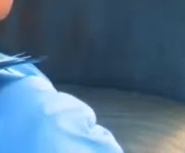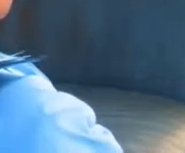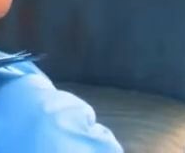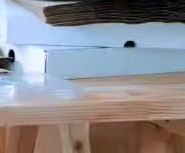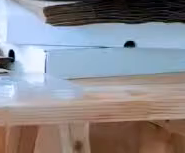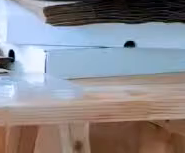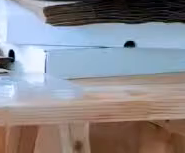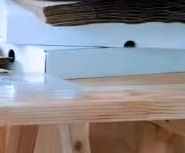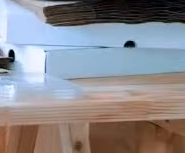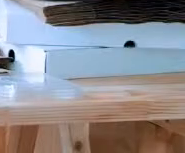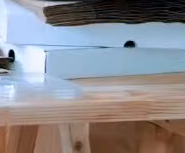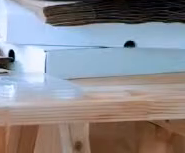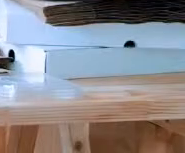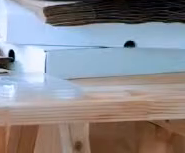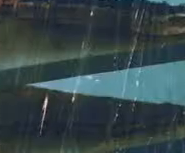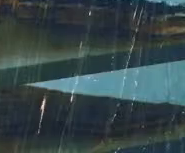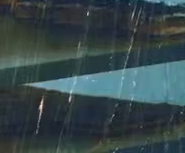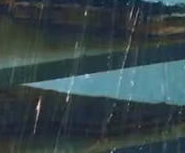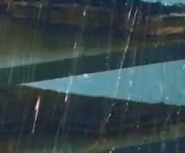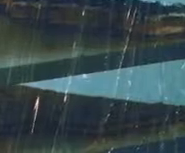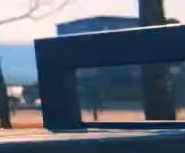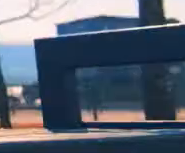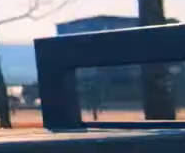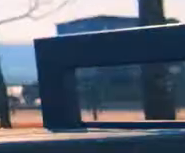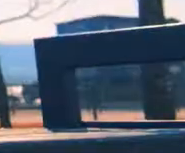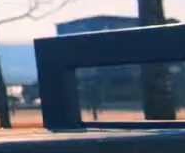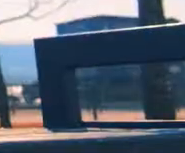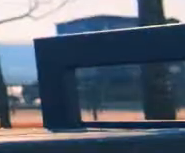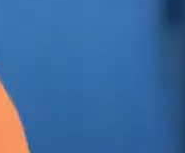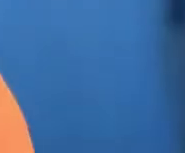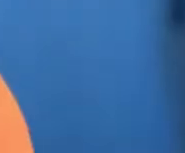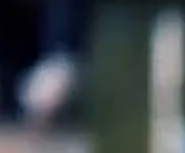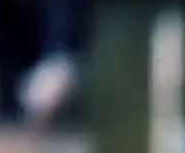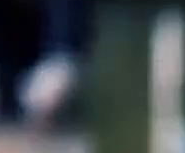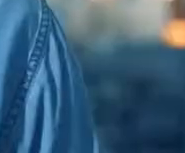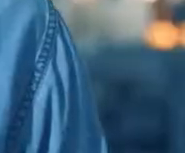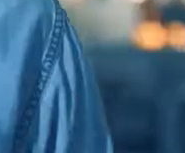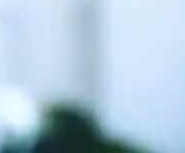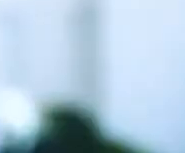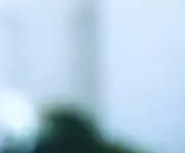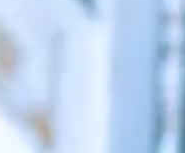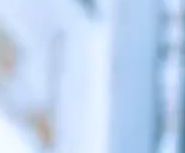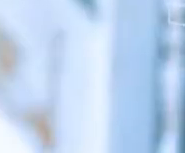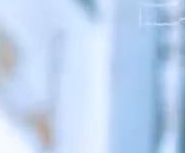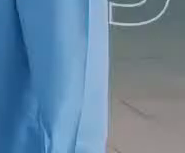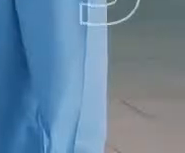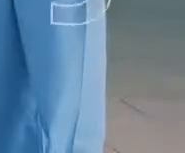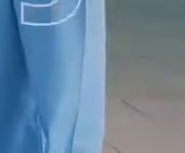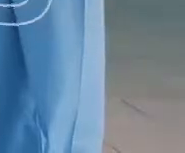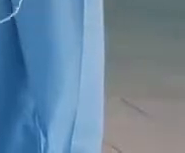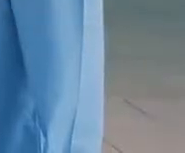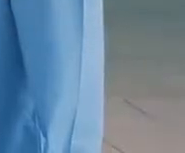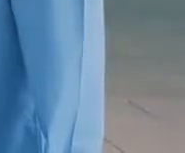que trabalhemos juntos. A construção do trabalho seguro depende de todos nós.